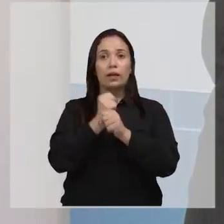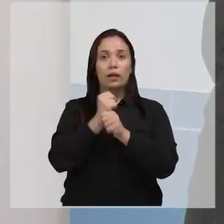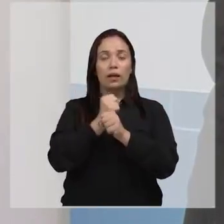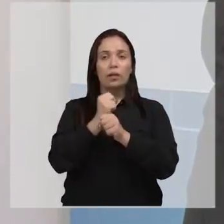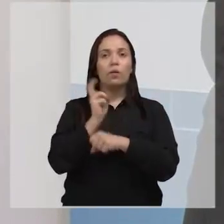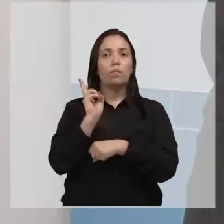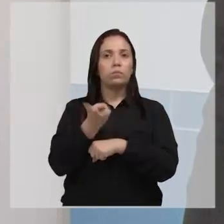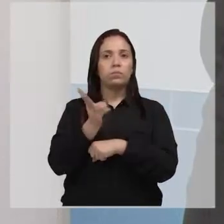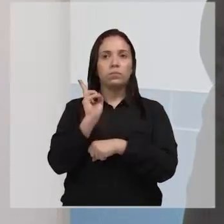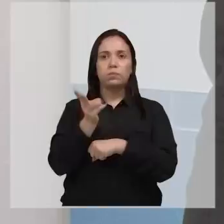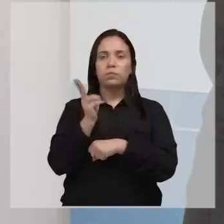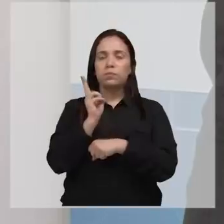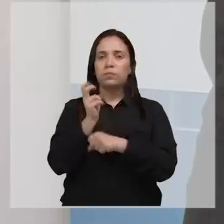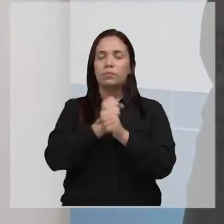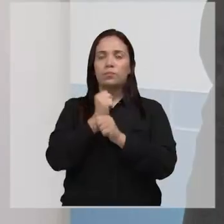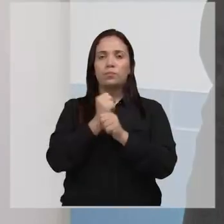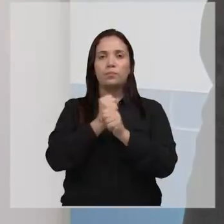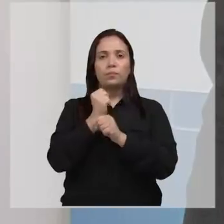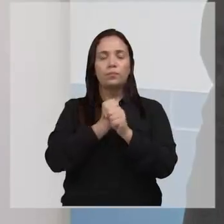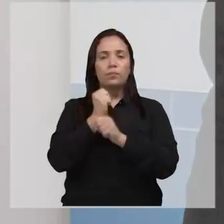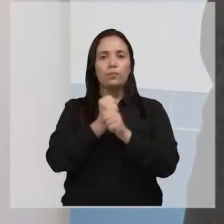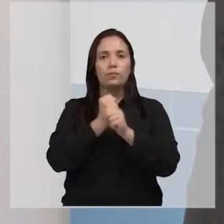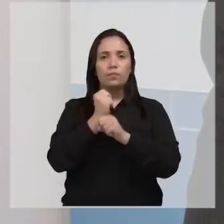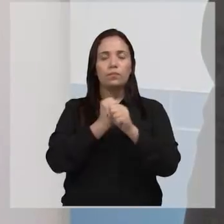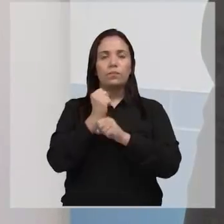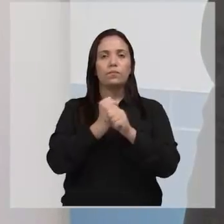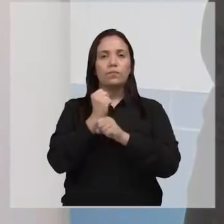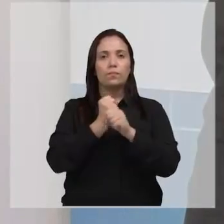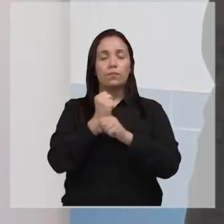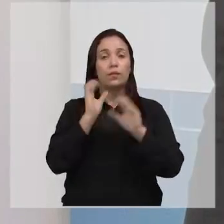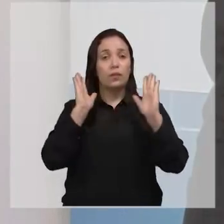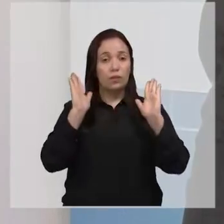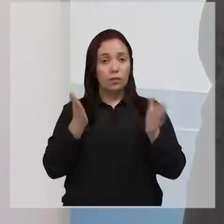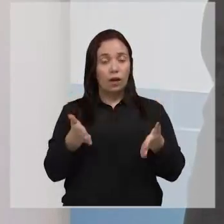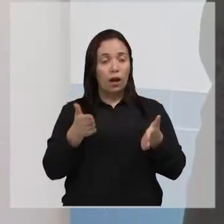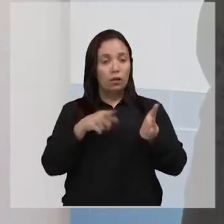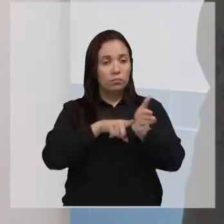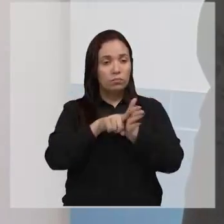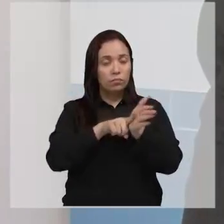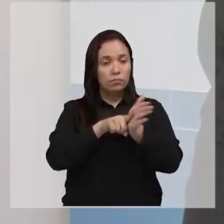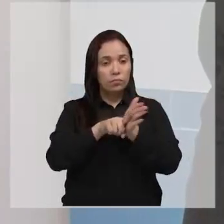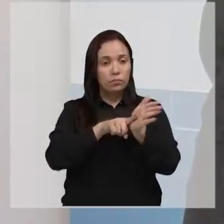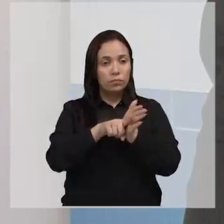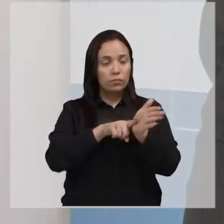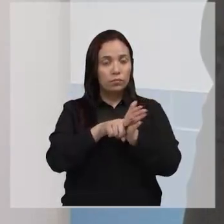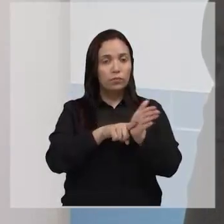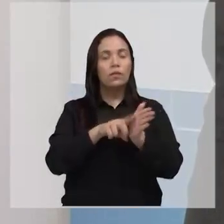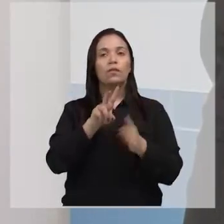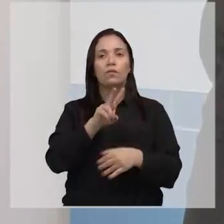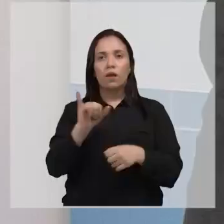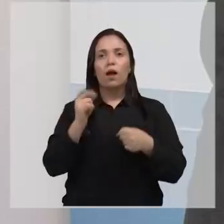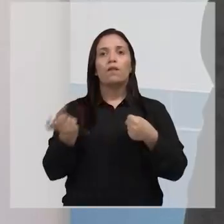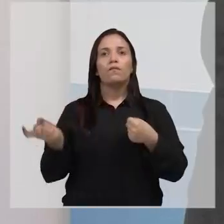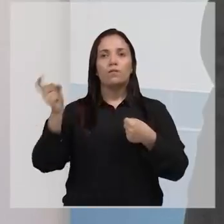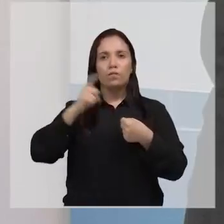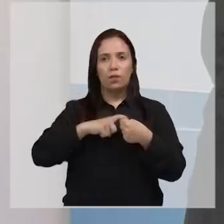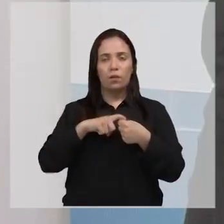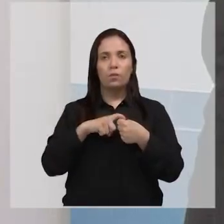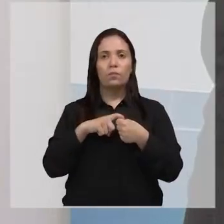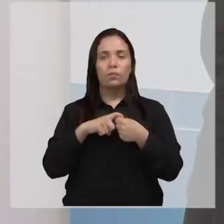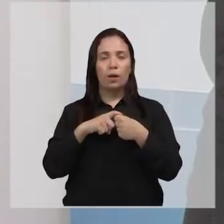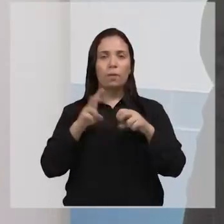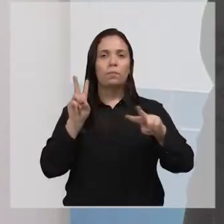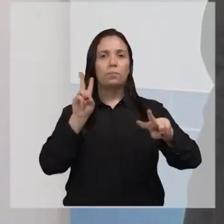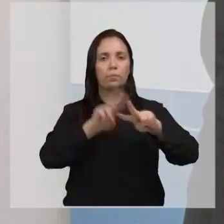né? E já, logo depois de julgar os embargos, imediatamente já disse que ele ia passar a cumprir a